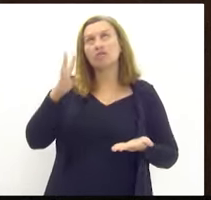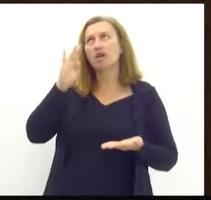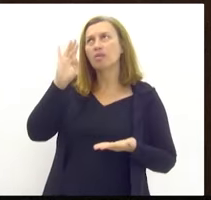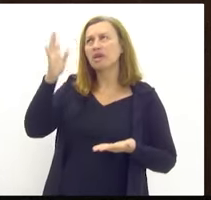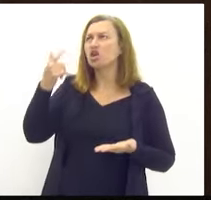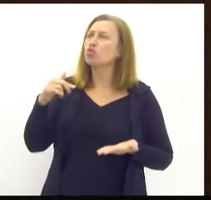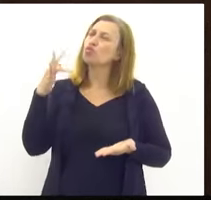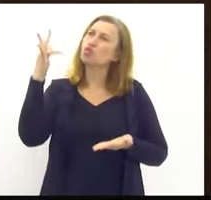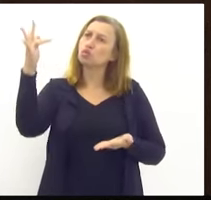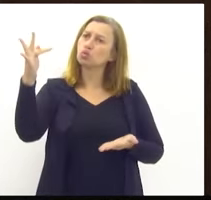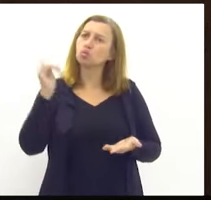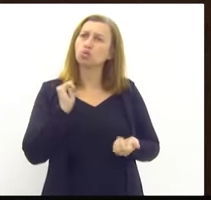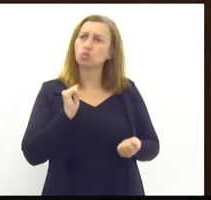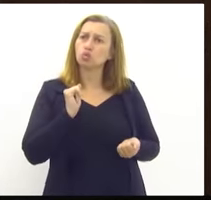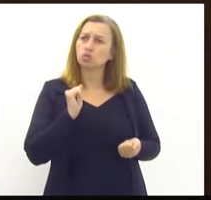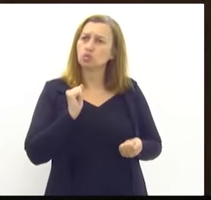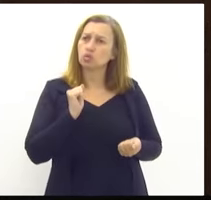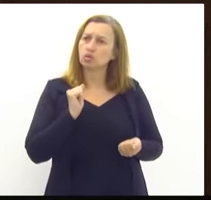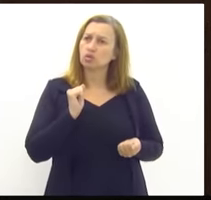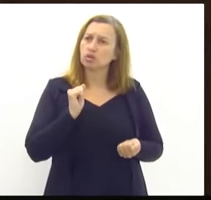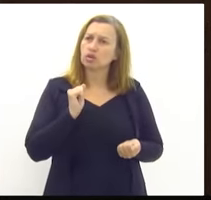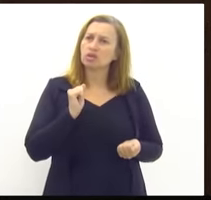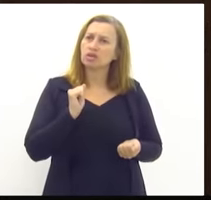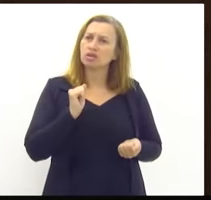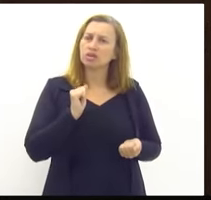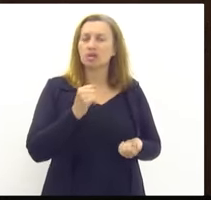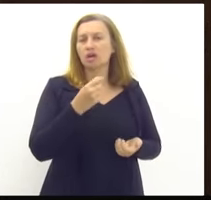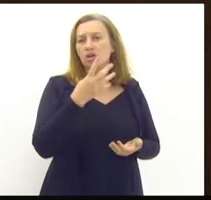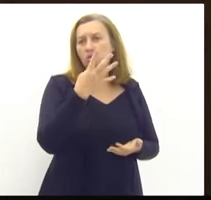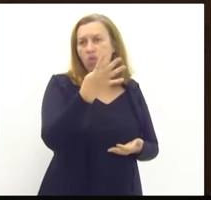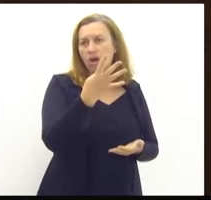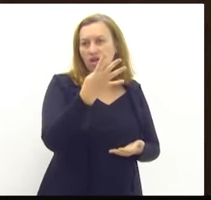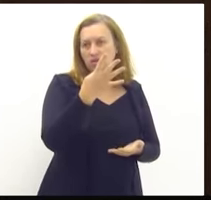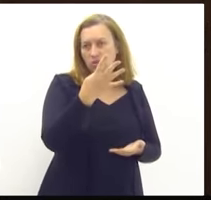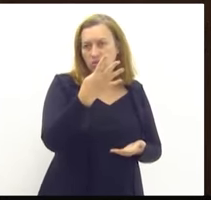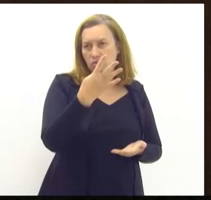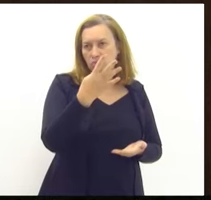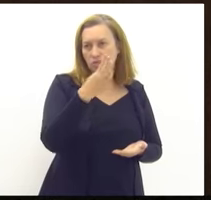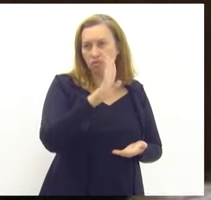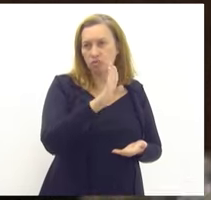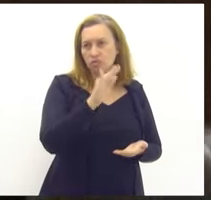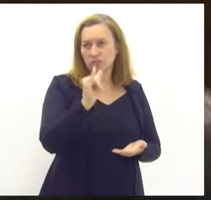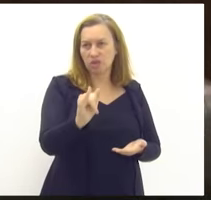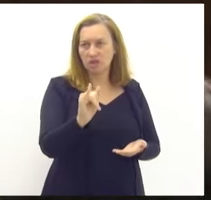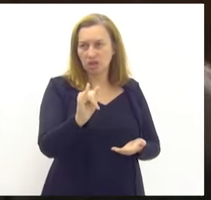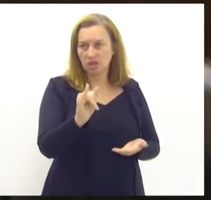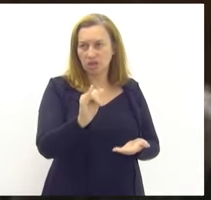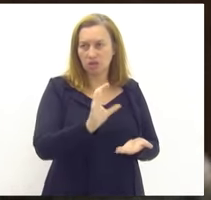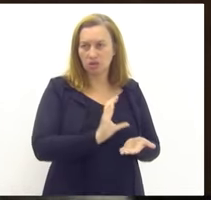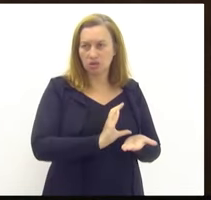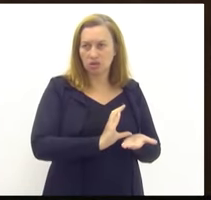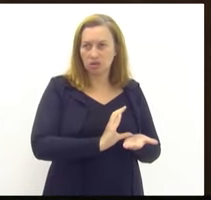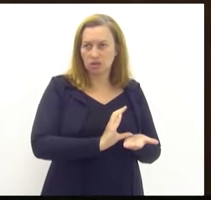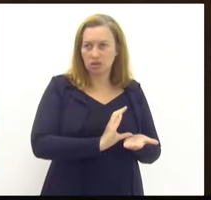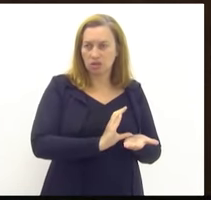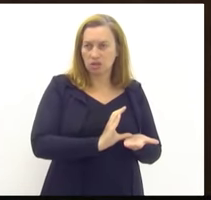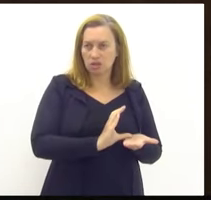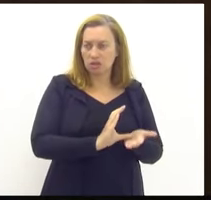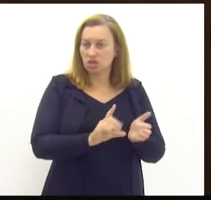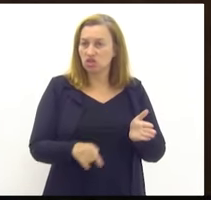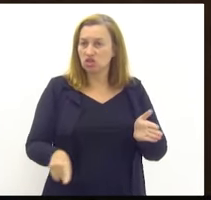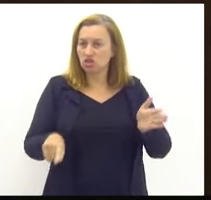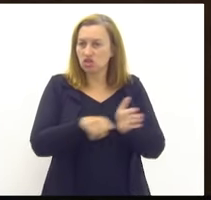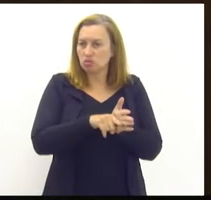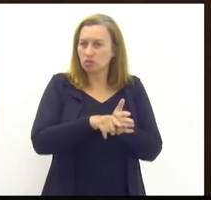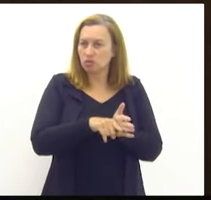no futuro você pega 4 b de fundo diminui o buraco de 8 E5 para 45 não diminui